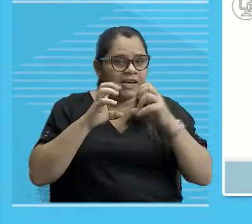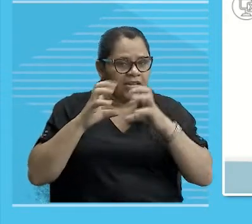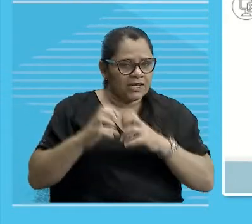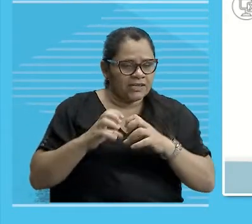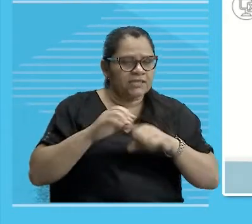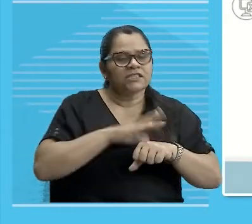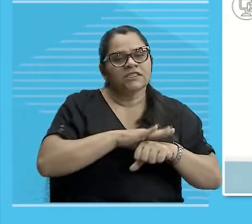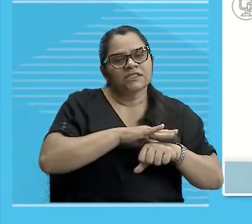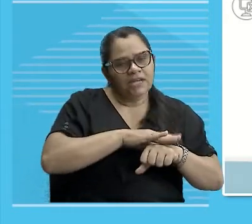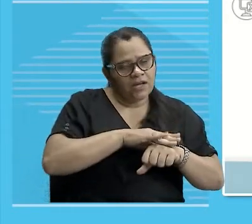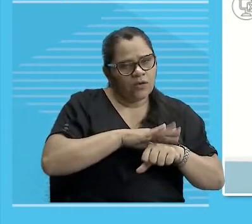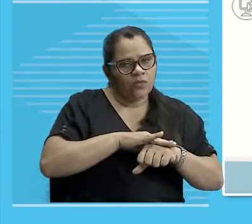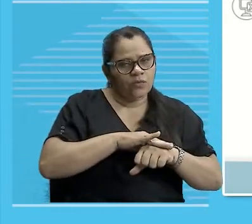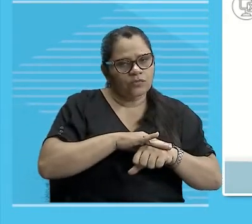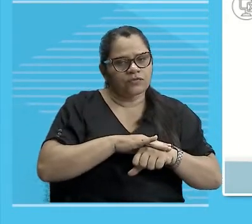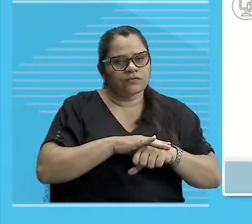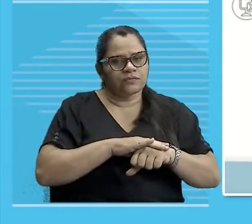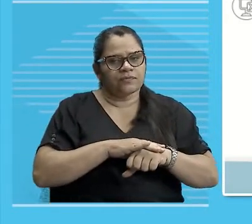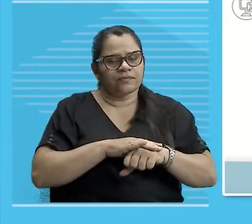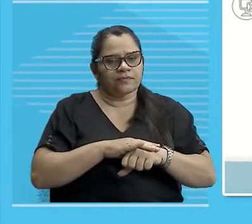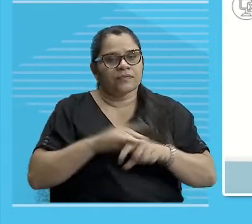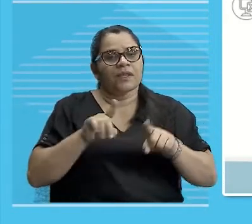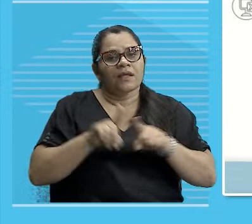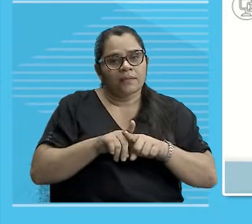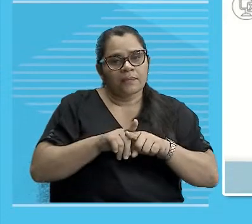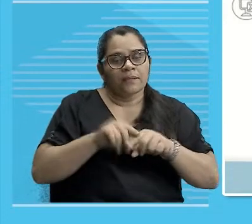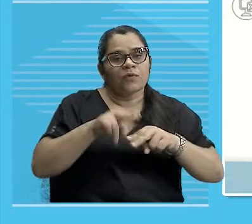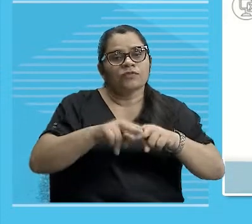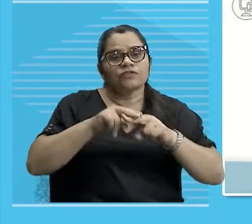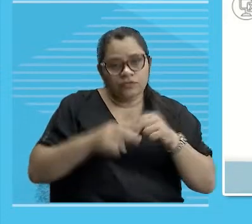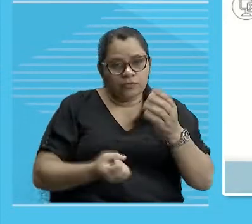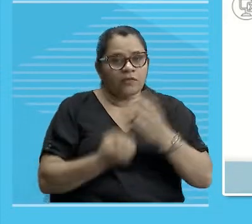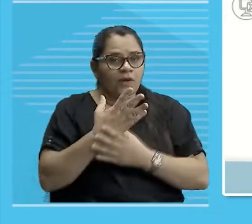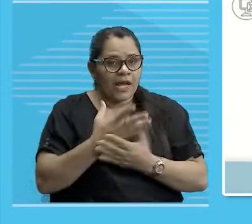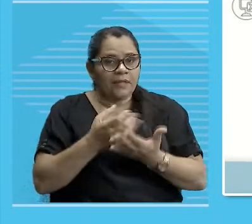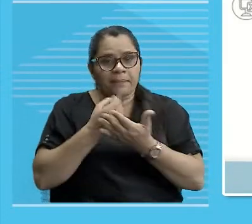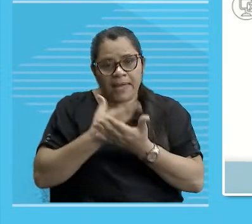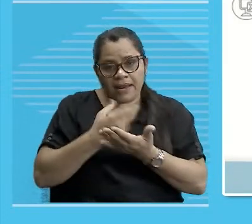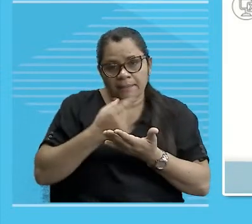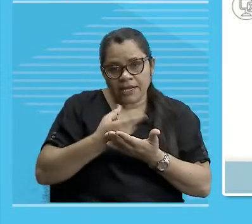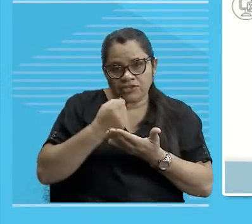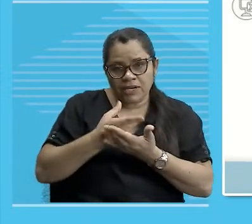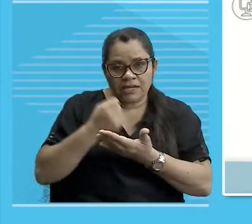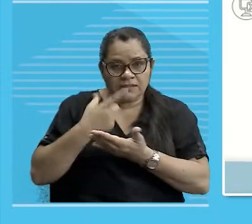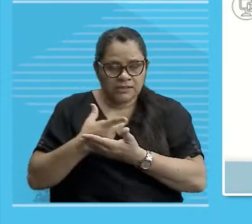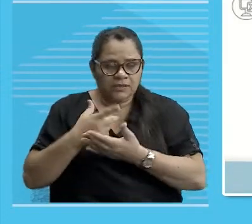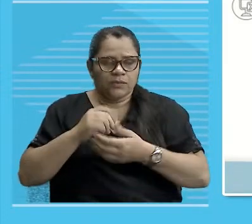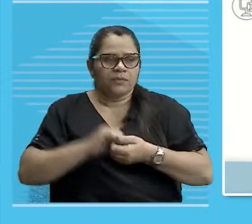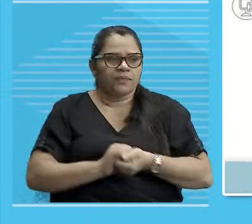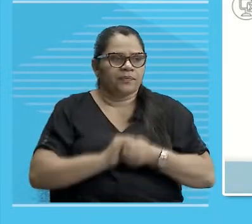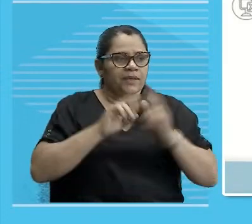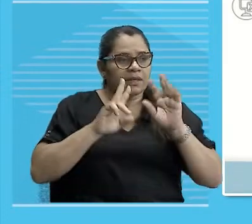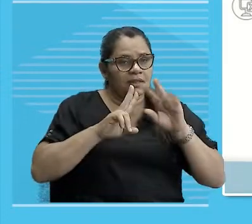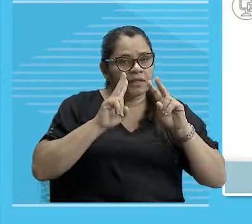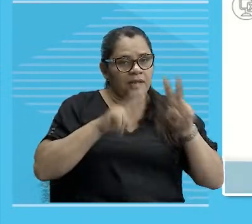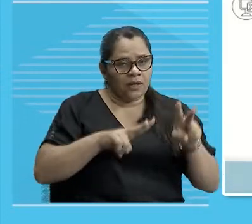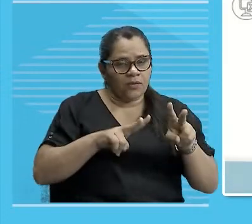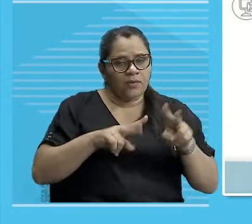pareciam ser atenuados pelos benzodiazepínicos. De modo que, nessa época, era comum pacientes usarem esses fármacos